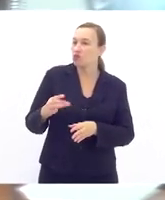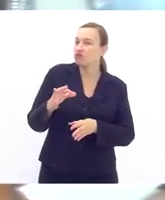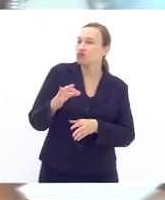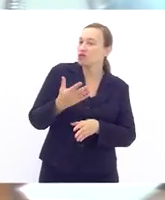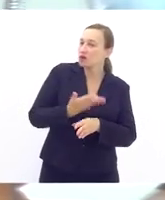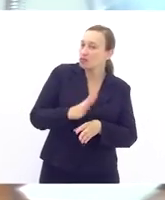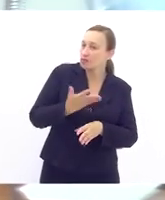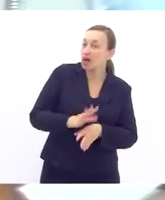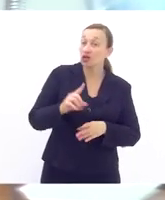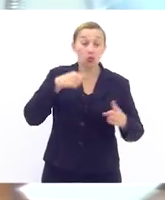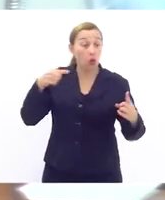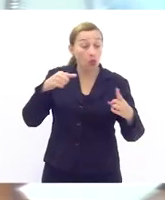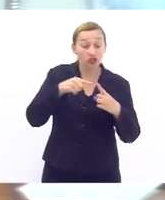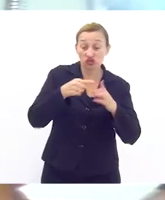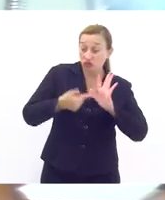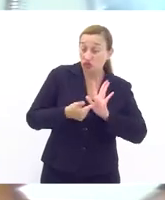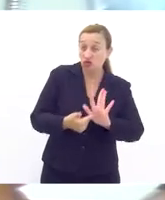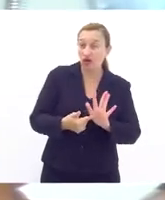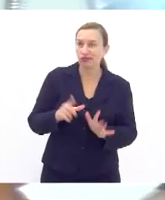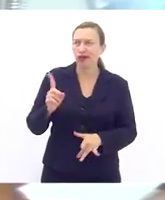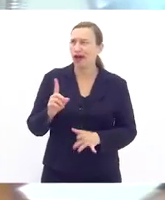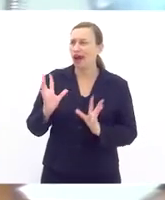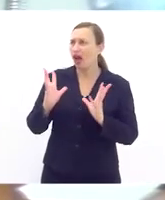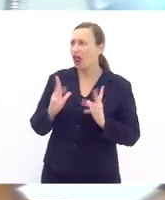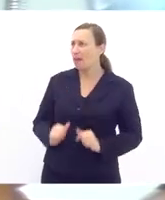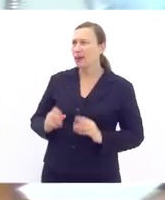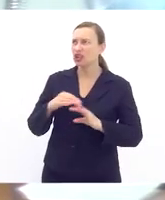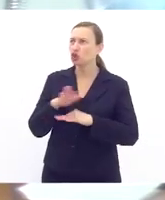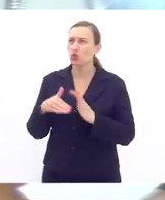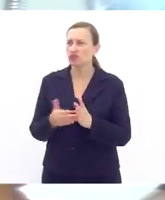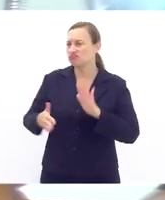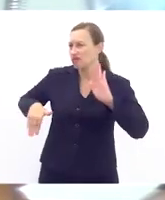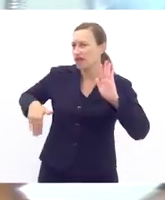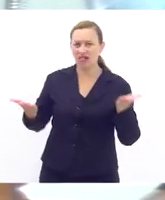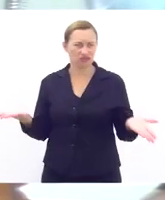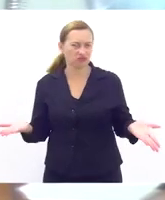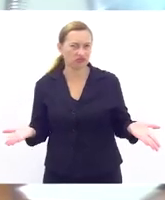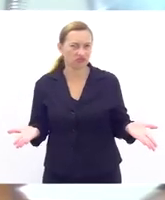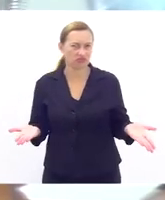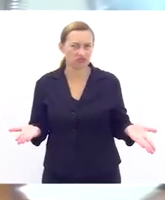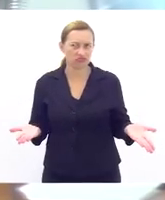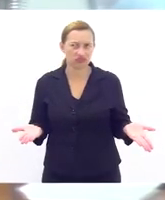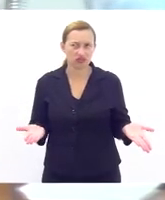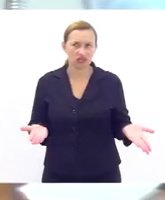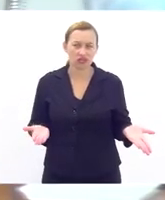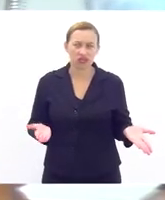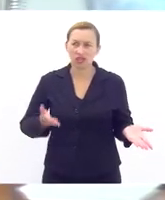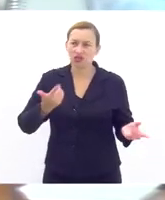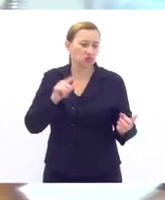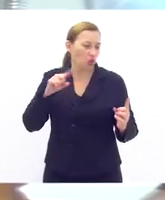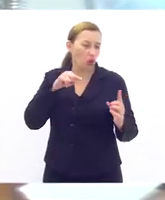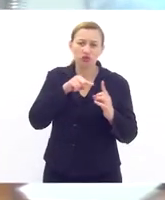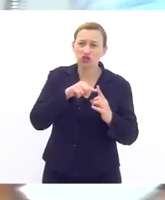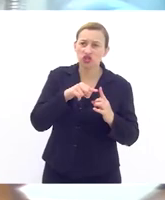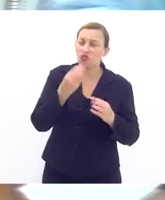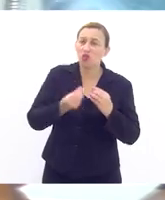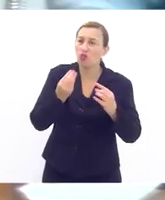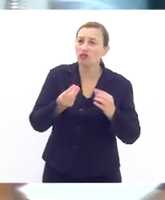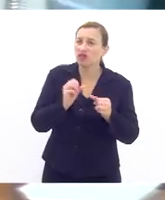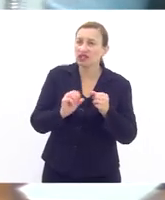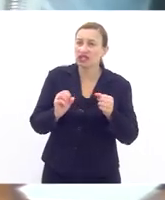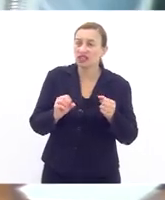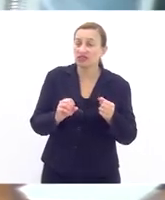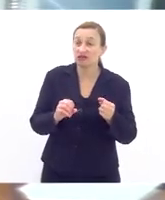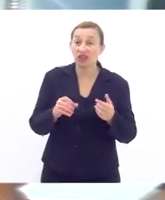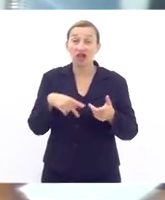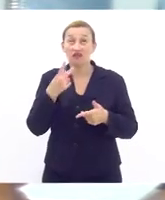objetivos apontados que não adianta dizer vou limpar todas as praias quem não tem um objetivo não tem fala que vai fazer toda não